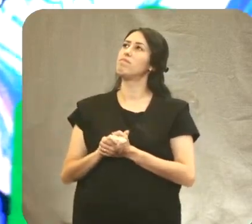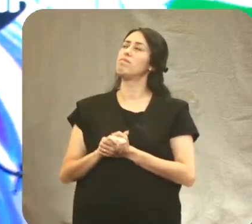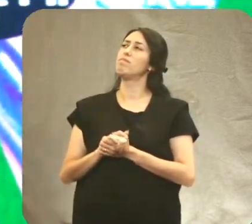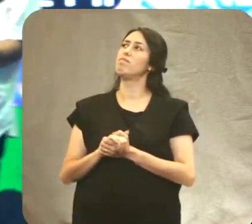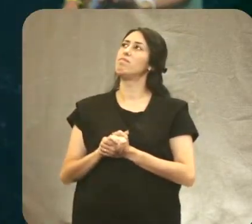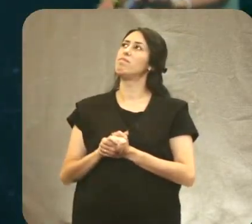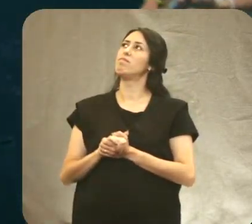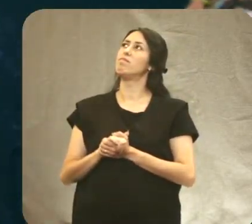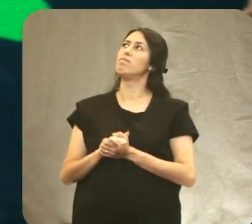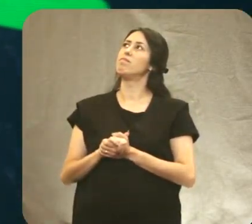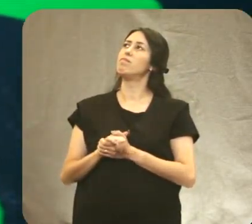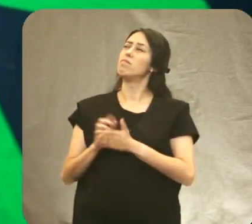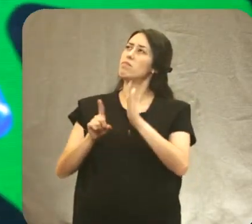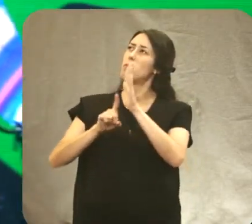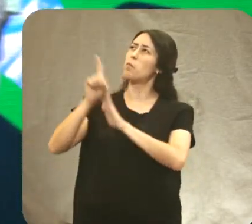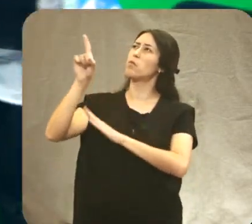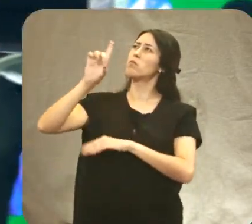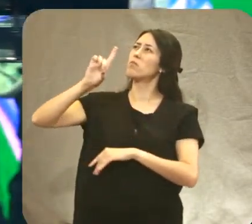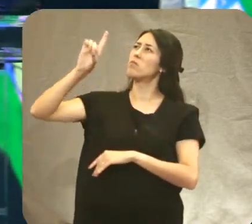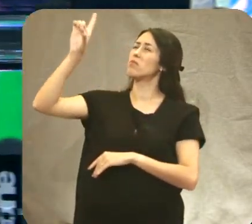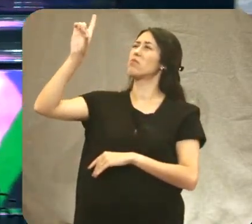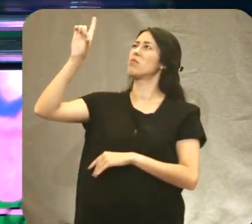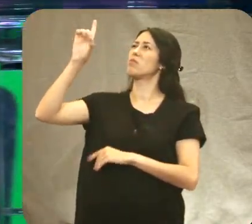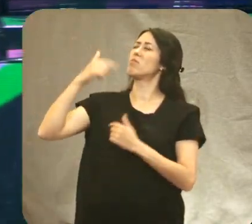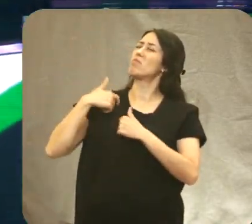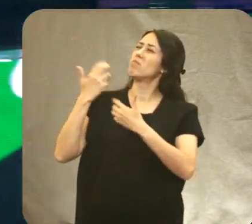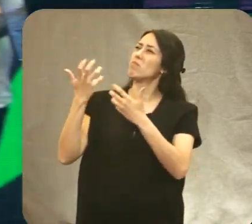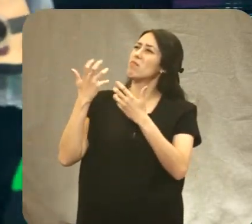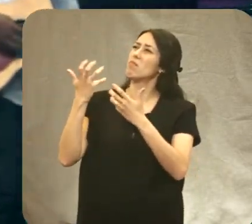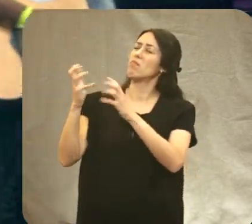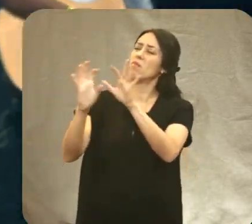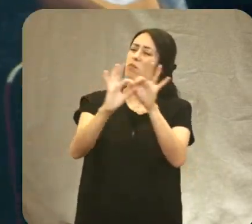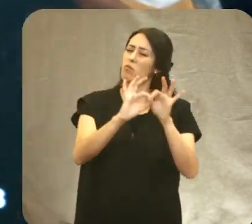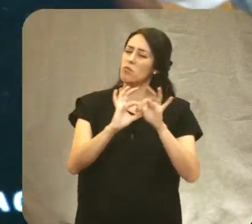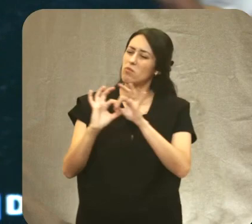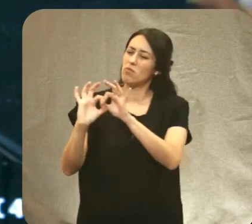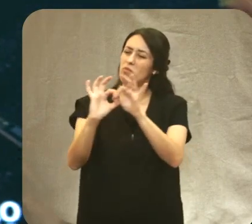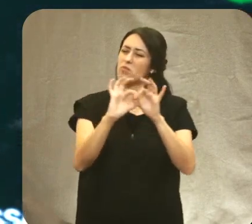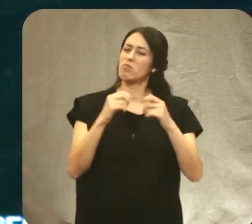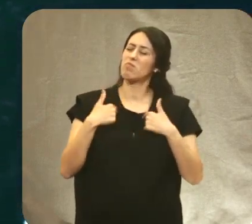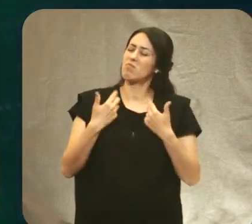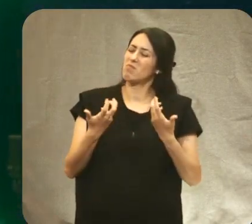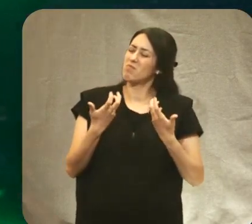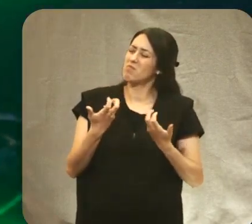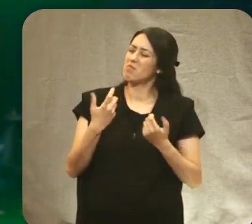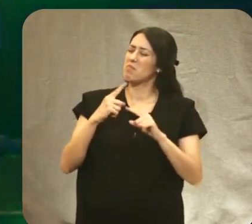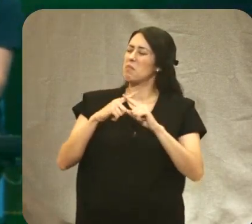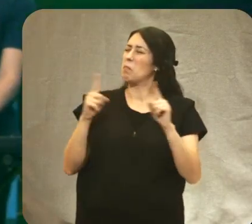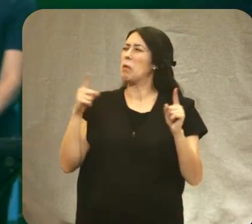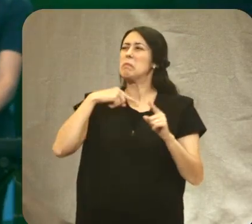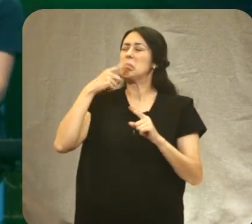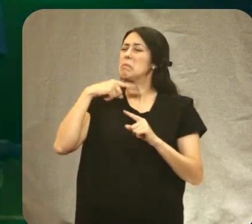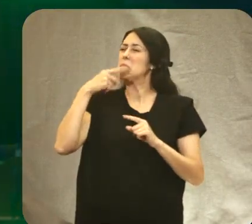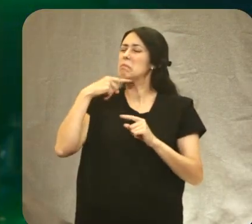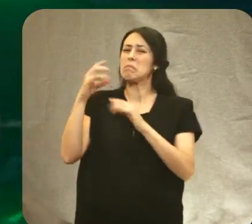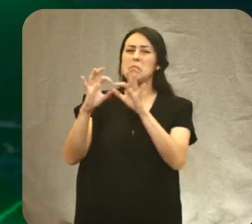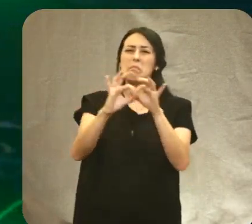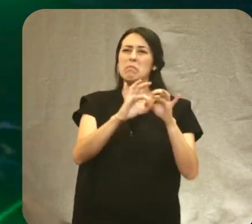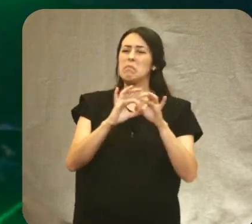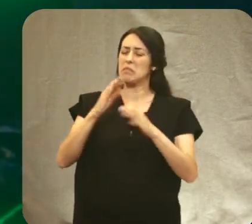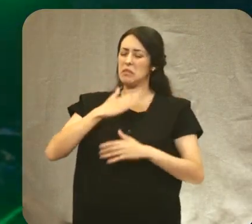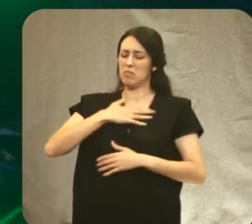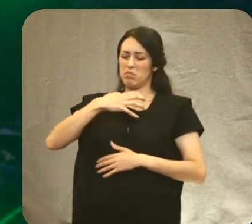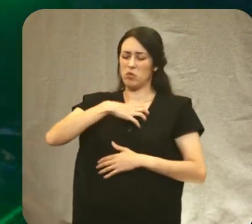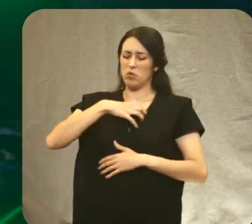de alguma forma eu tenho impedido a unidade. Algo que eu disse, algo que eu tenho dito, uma postura de